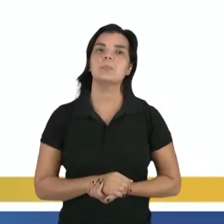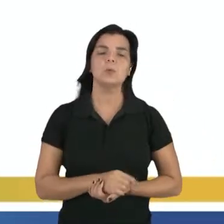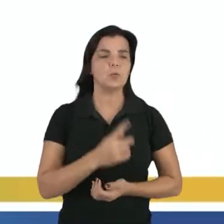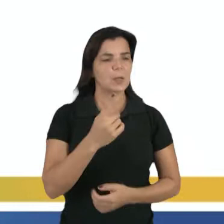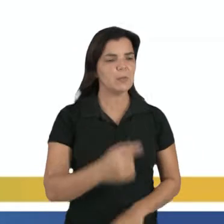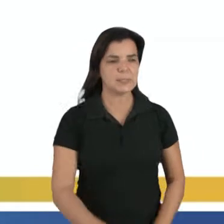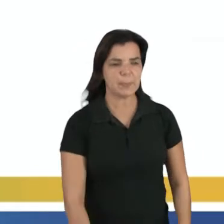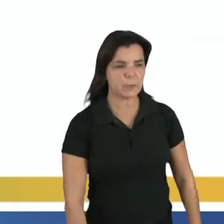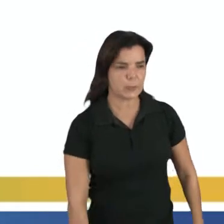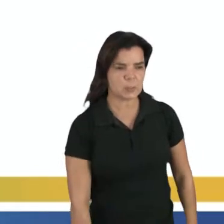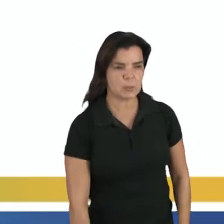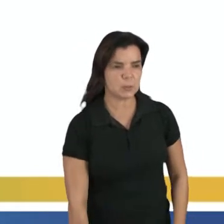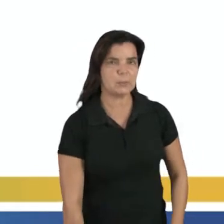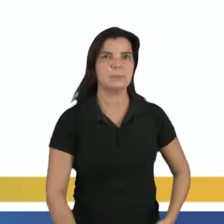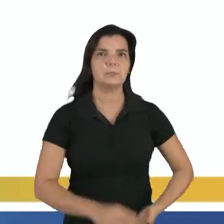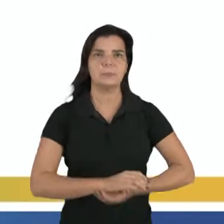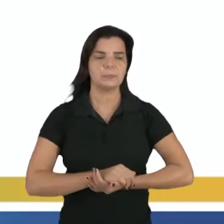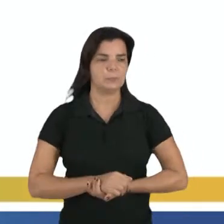Para.